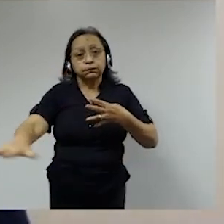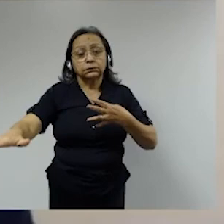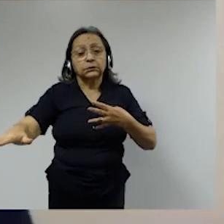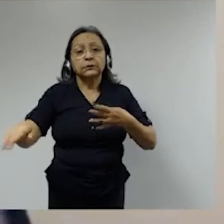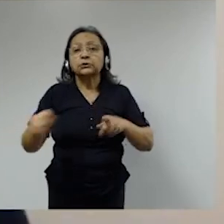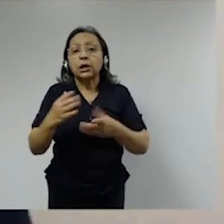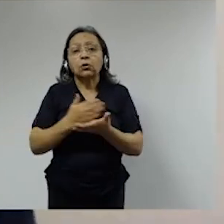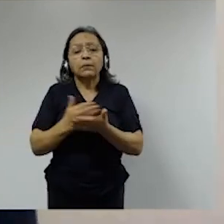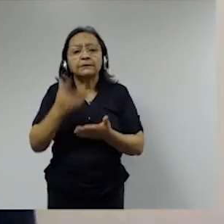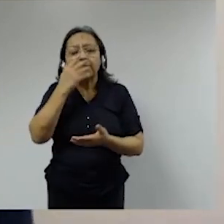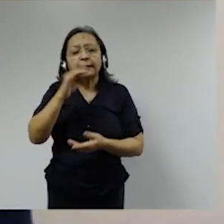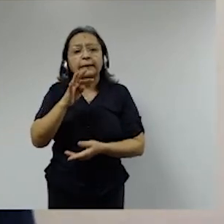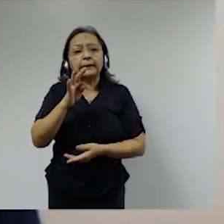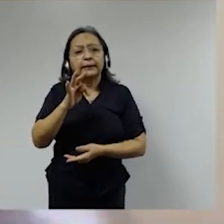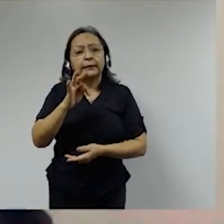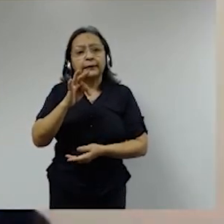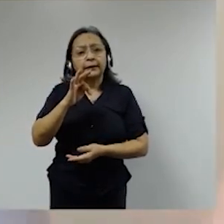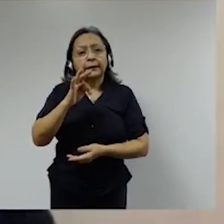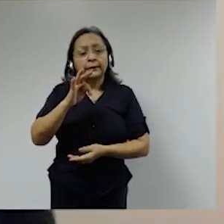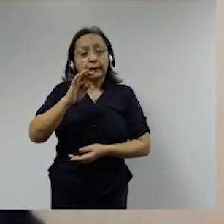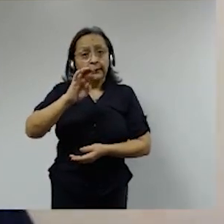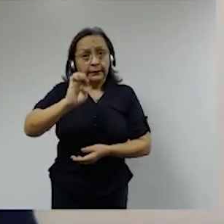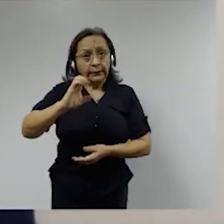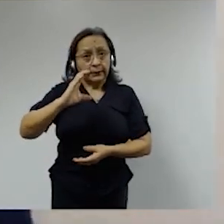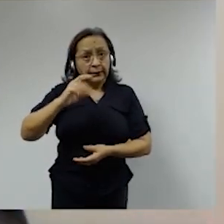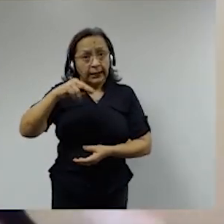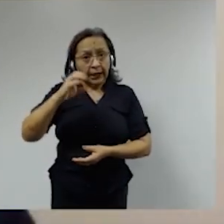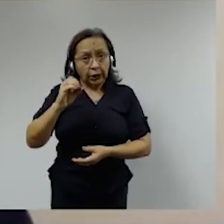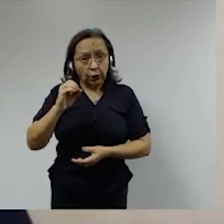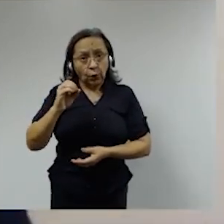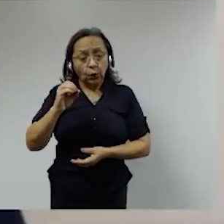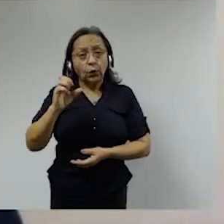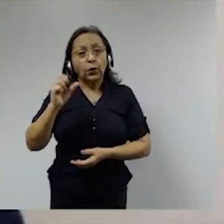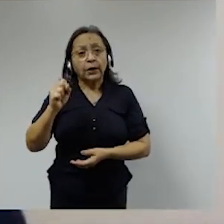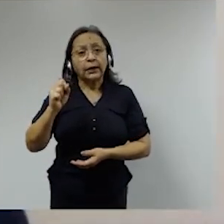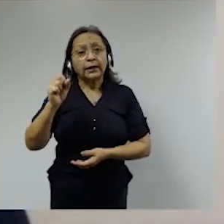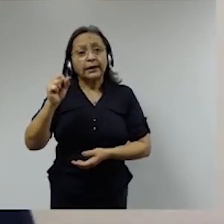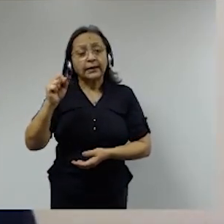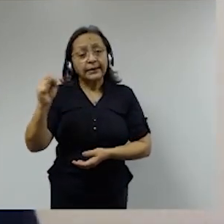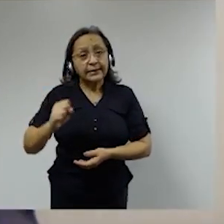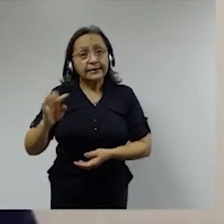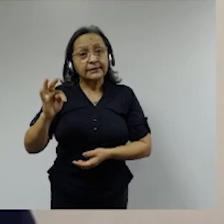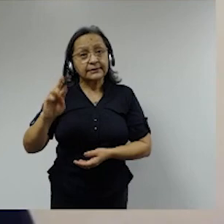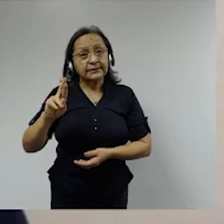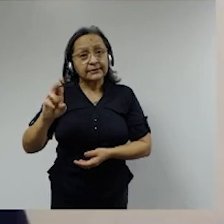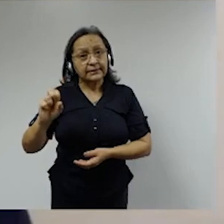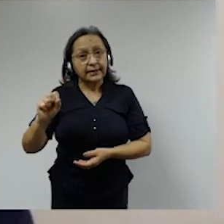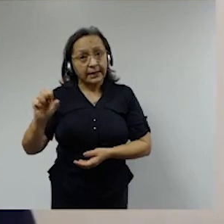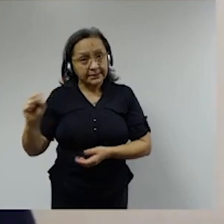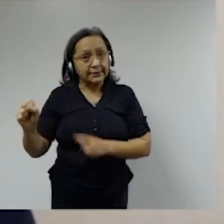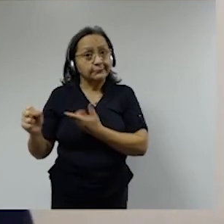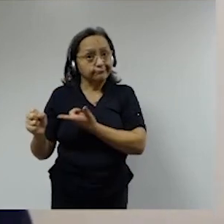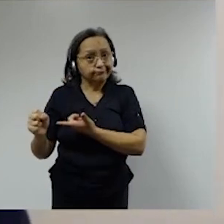de tecnoestresse. Imagine a que ponto nós chegamos. Vejam, pois, senhores, que